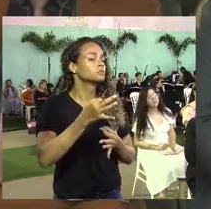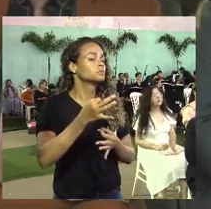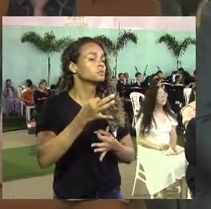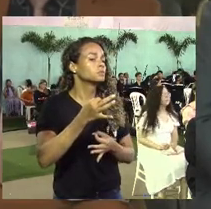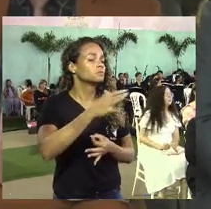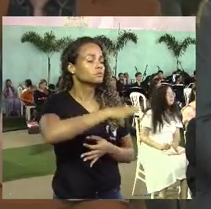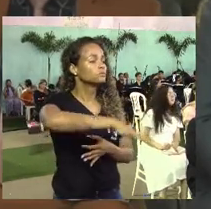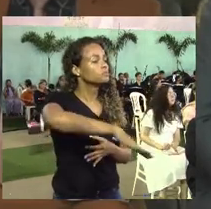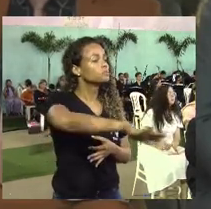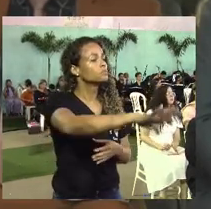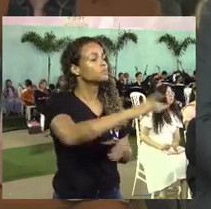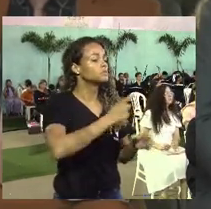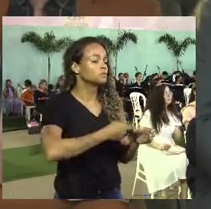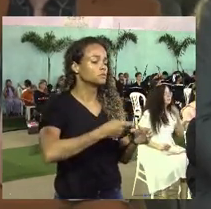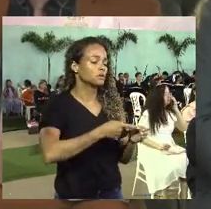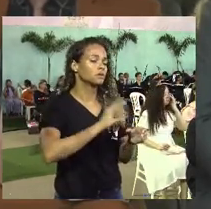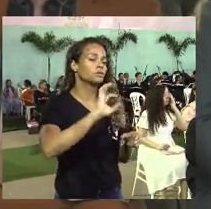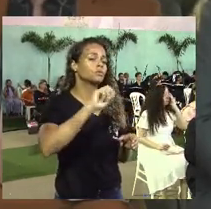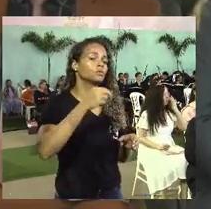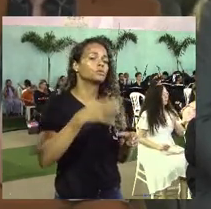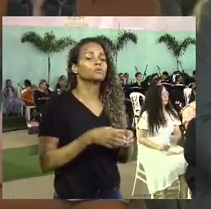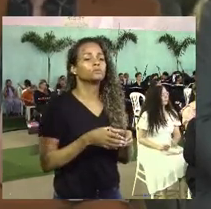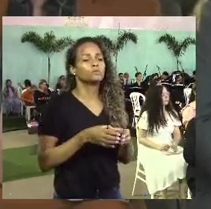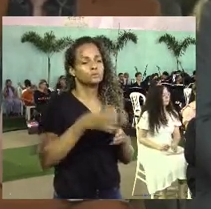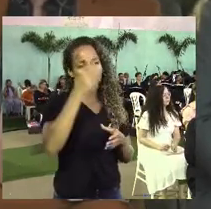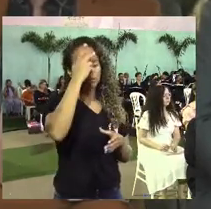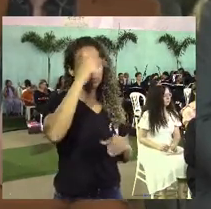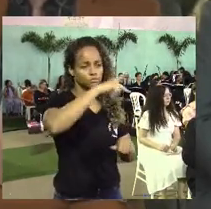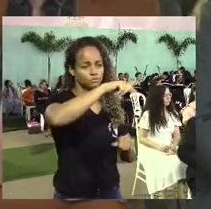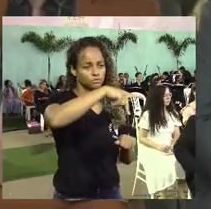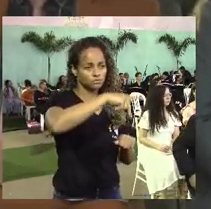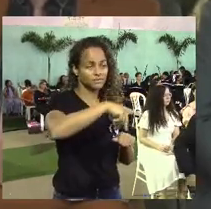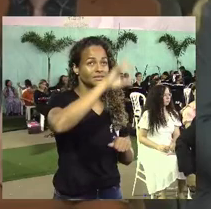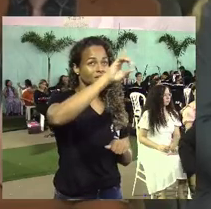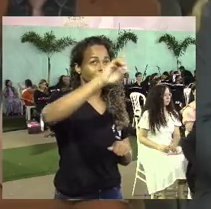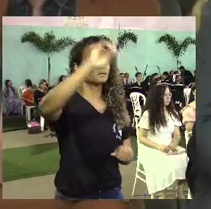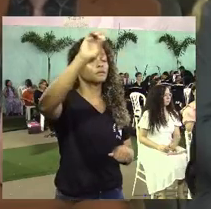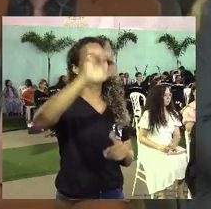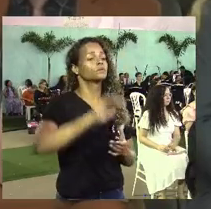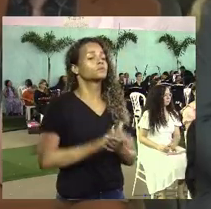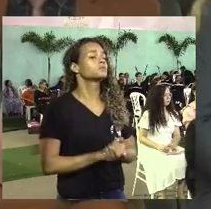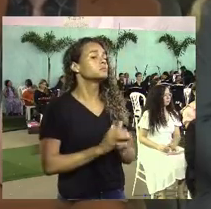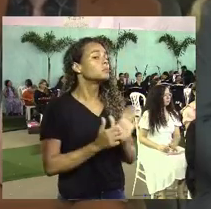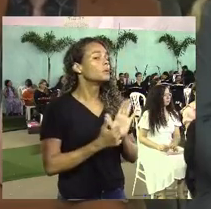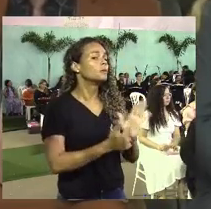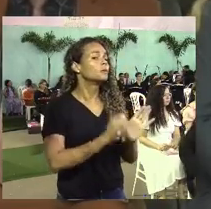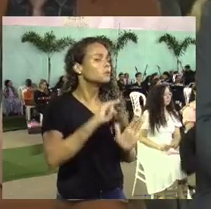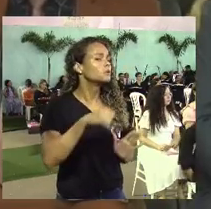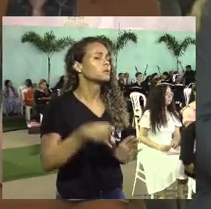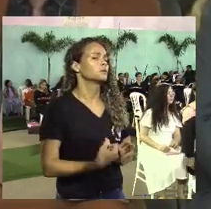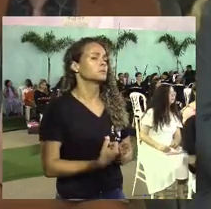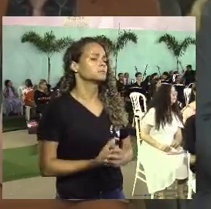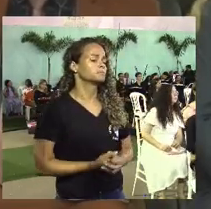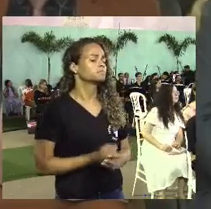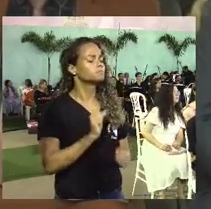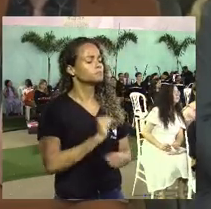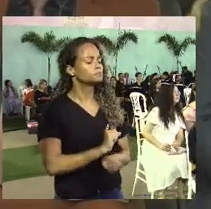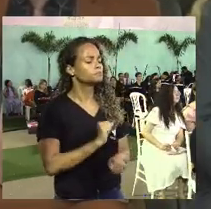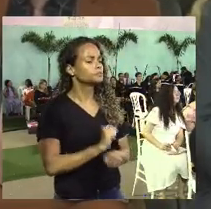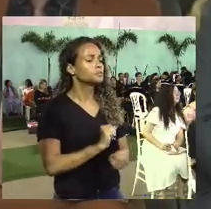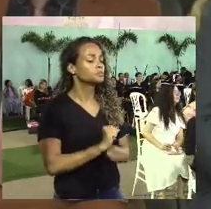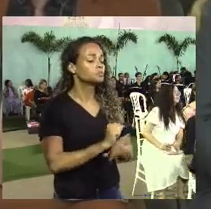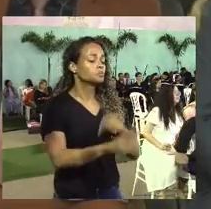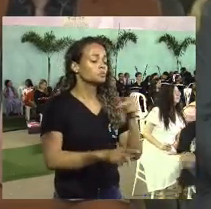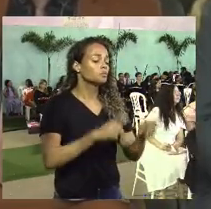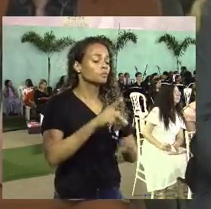sobre uma cidade ou nação Deus dá muita chances pela sua longanimidade esperando que